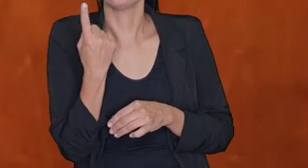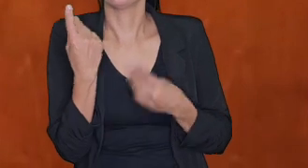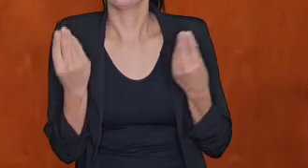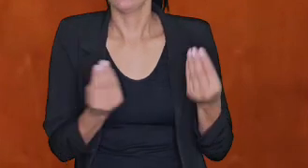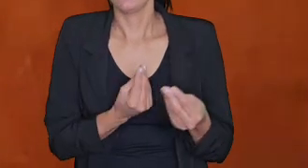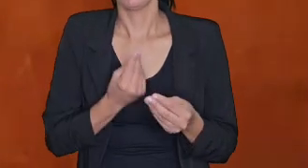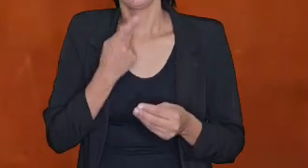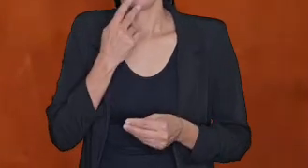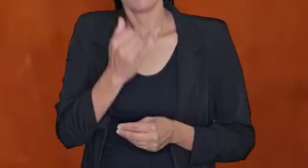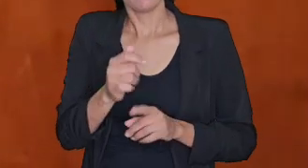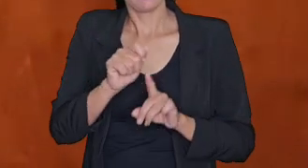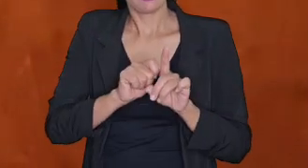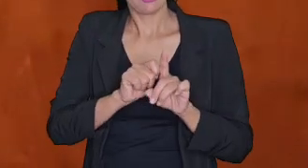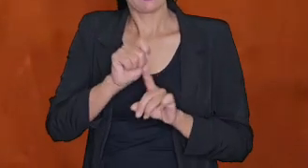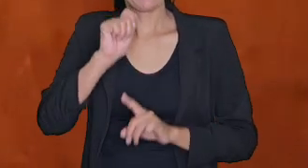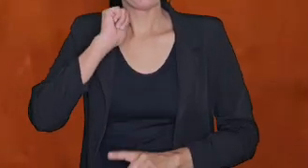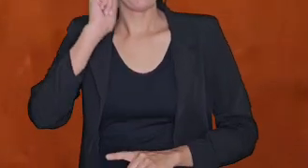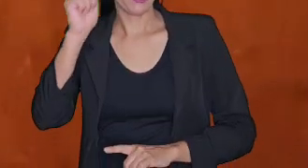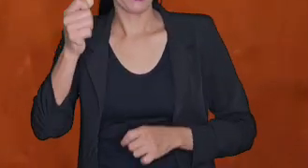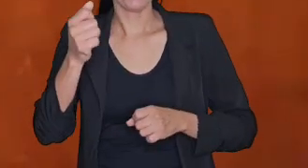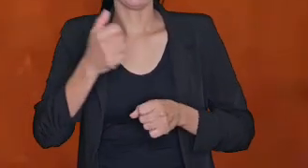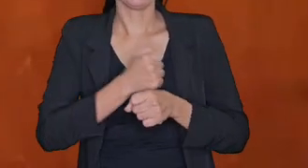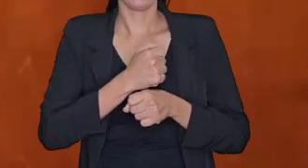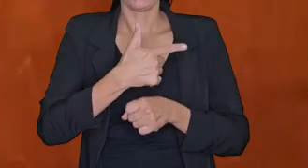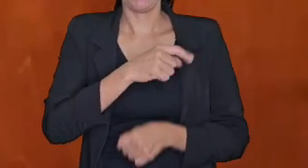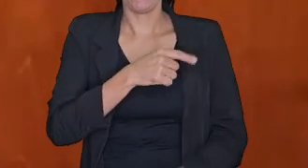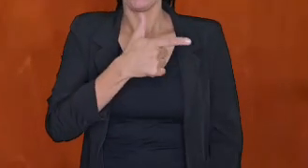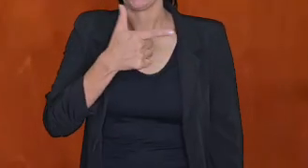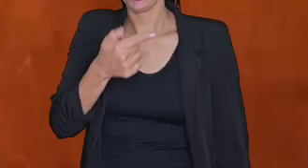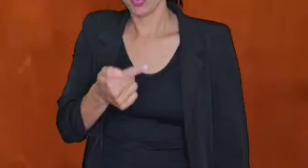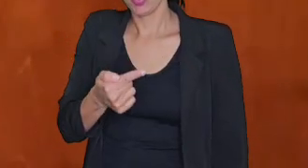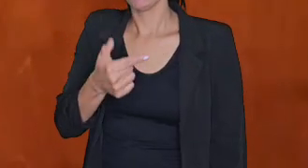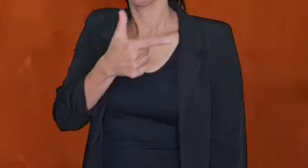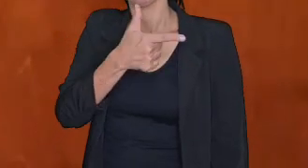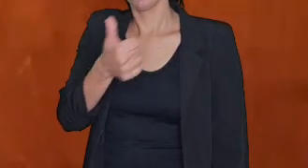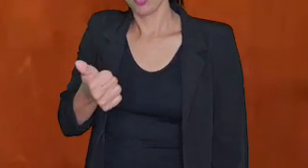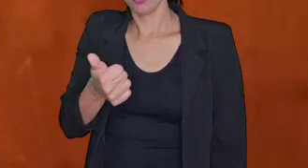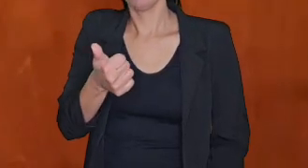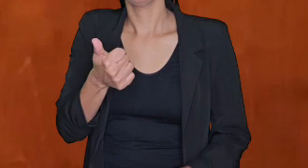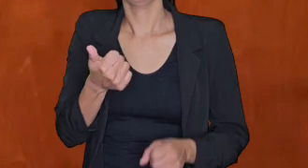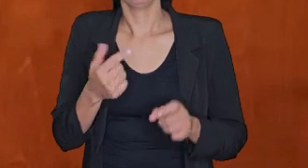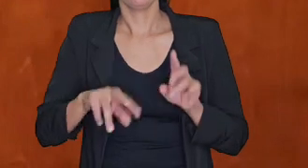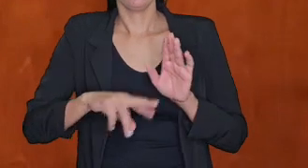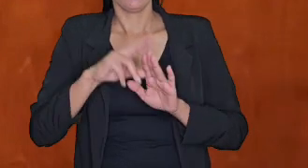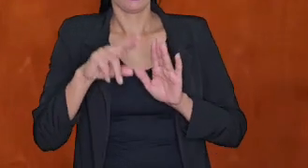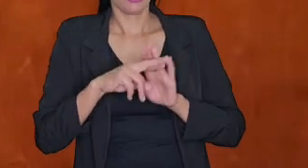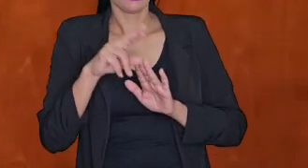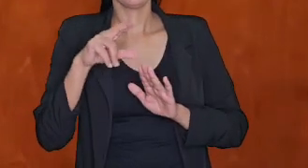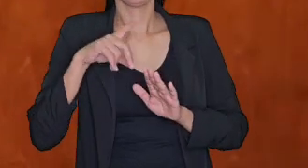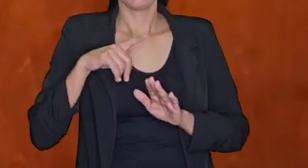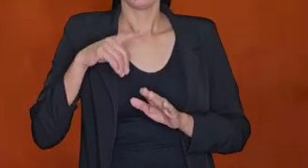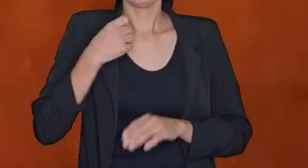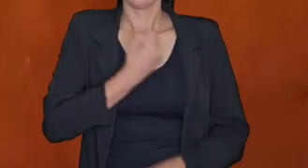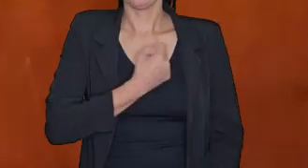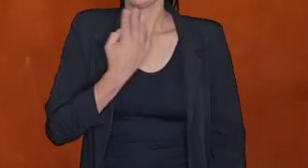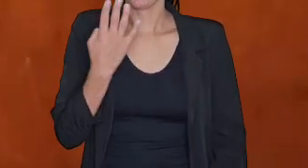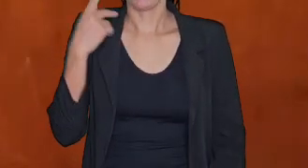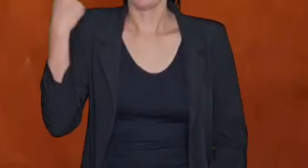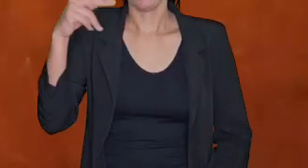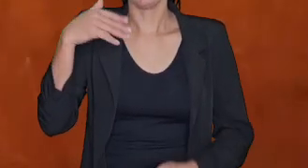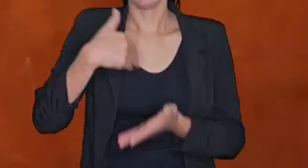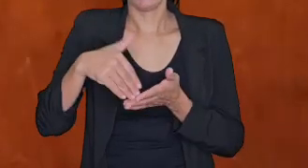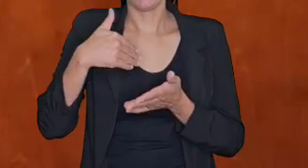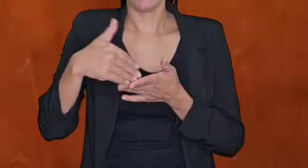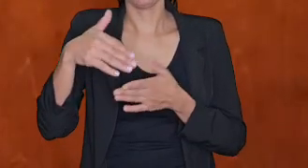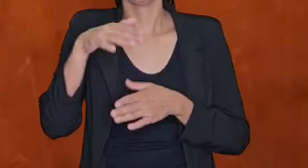banda toca. Eu estou dizendo que em abril de 2021 foi editada a instrução normativa número